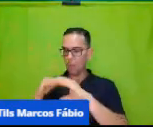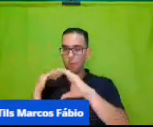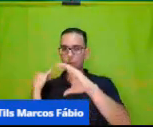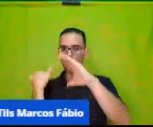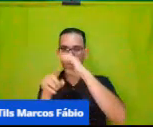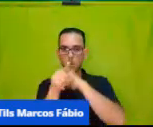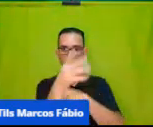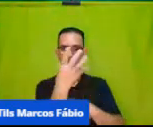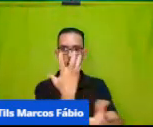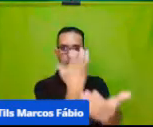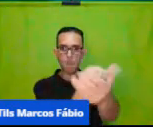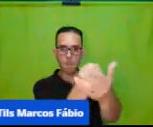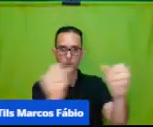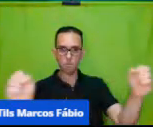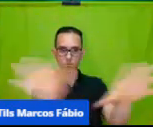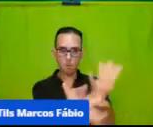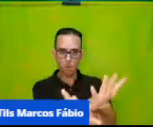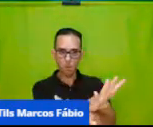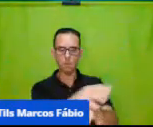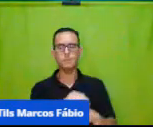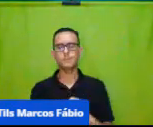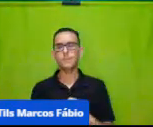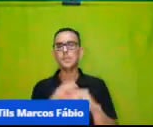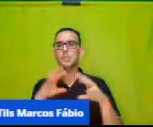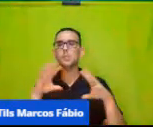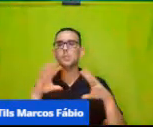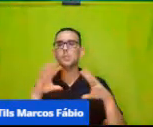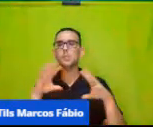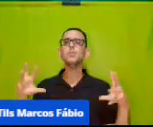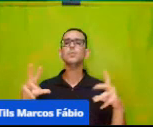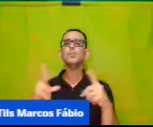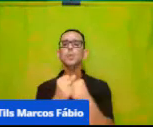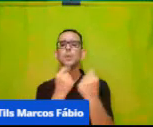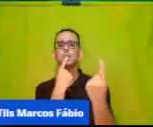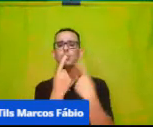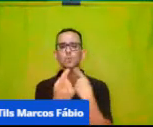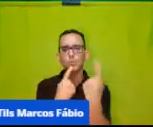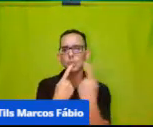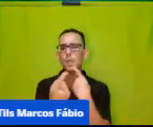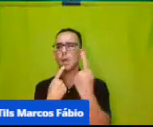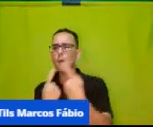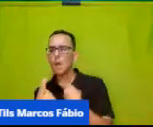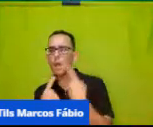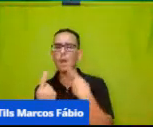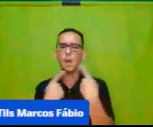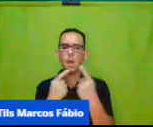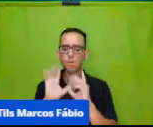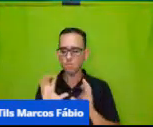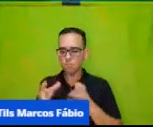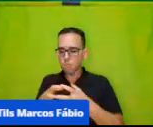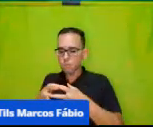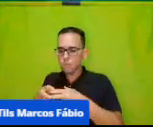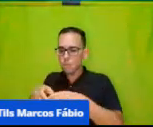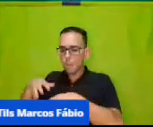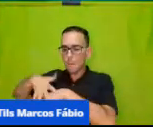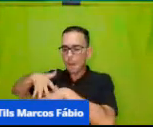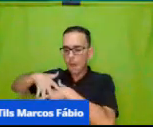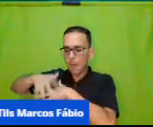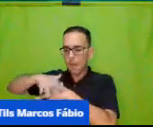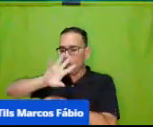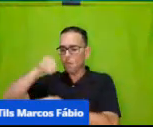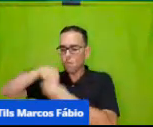recebe aquilo pronto, todo aquele caminho, toda aquela discussão que foi feita na equipe de matemática ou internamente por